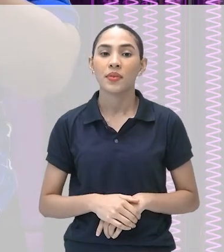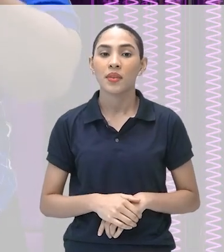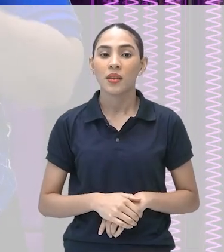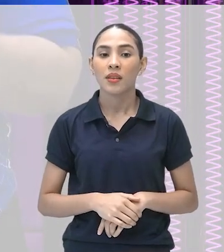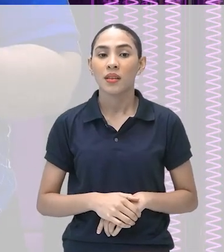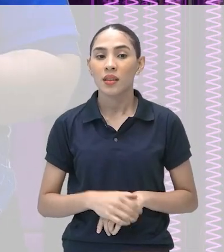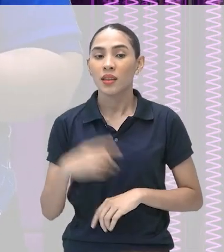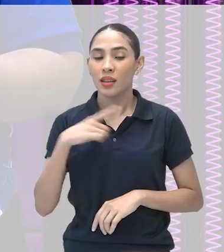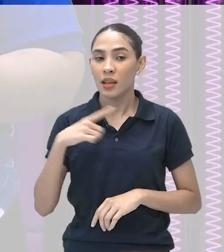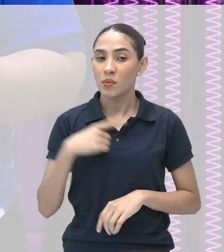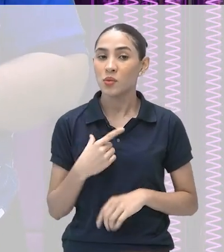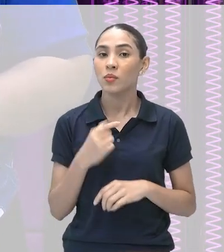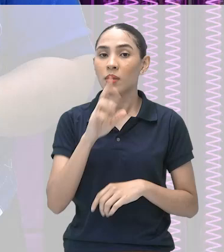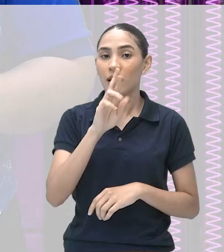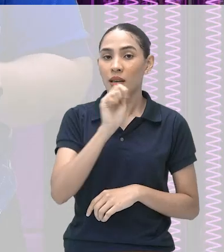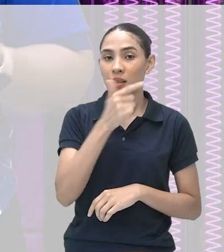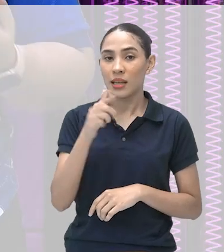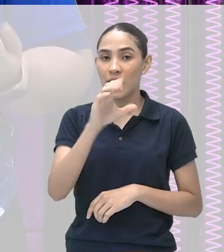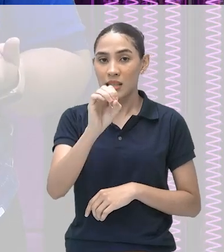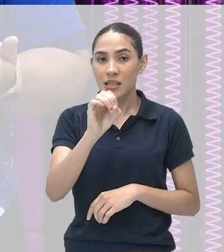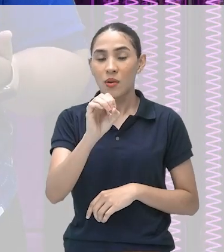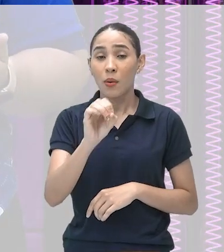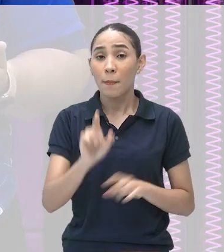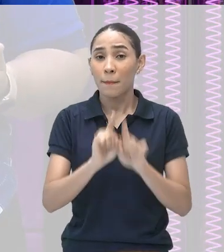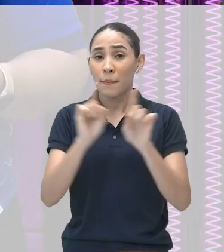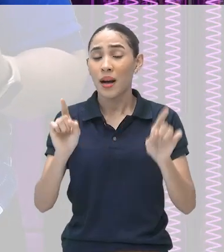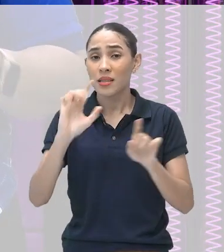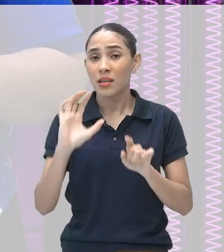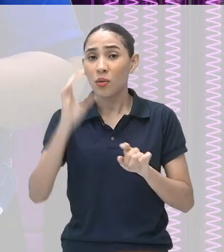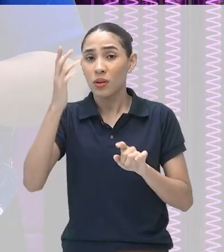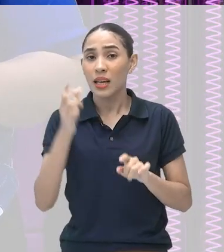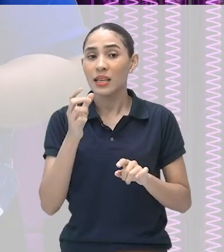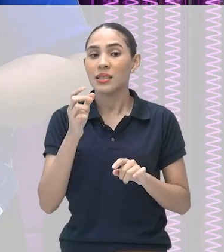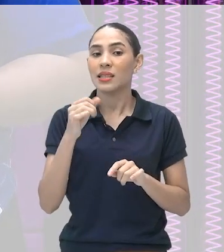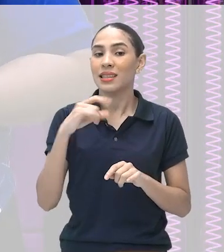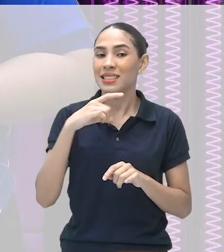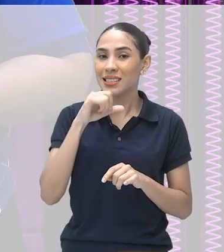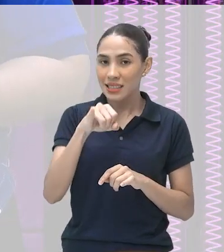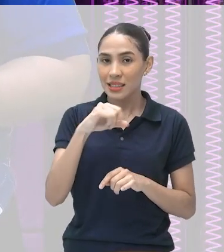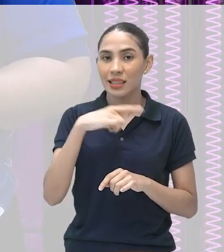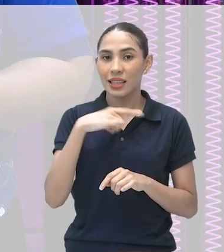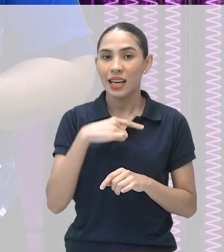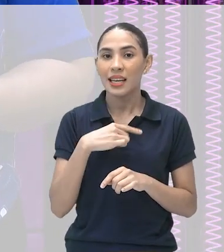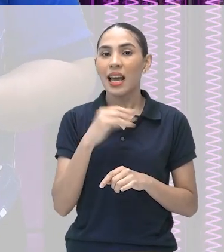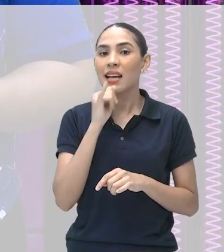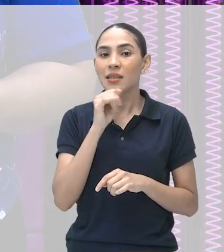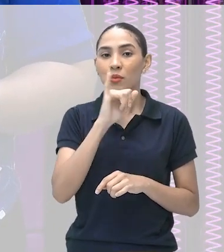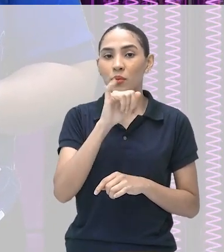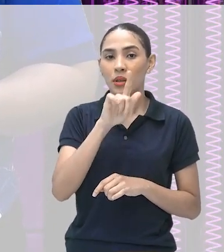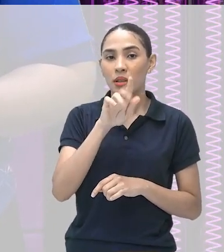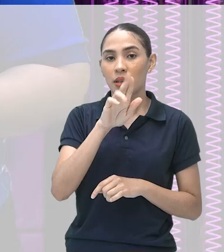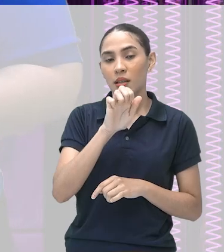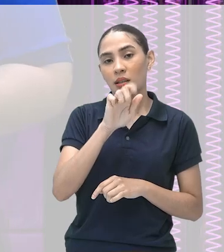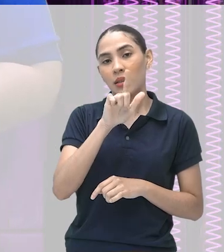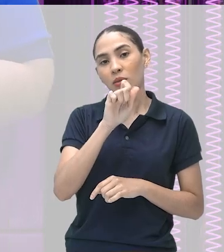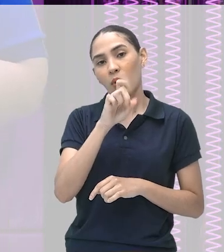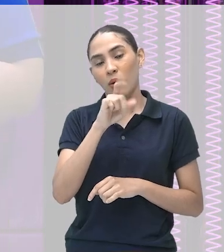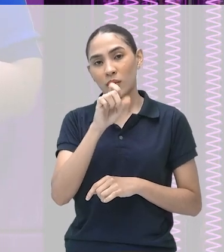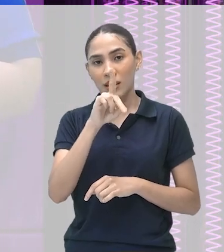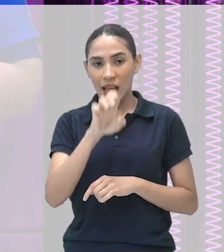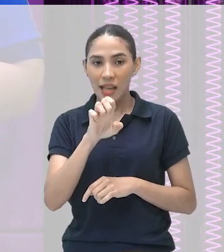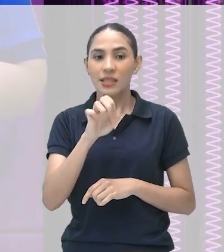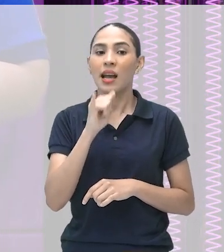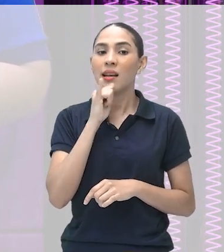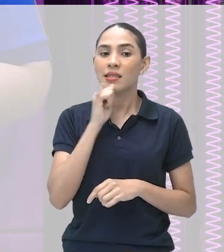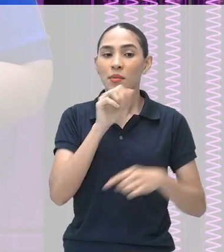e aí temos uma razão. Acontece que quando nós temos uma igualdade entre duas razões, né? Você está vendo